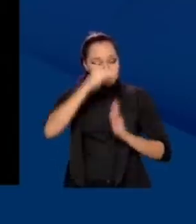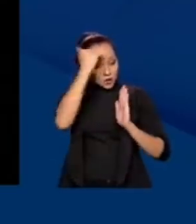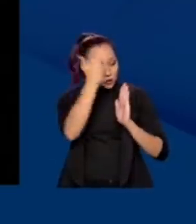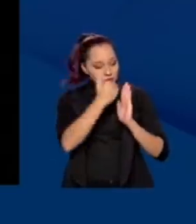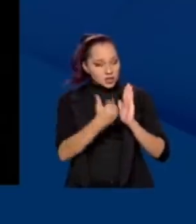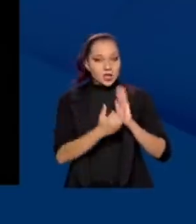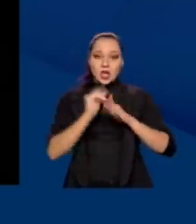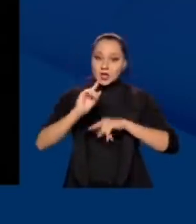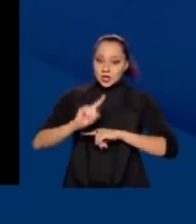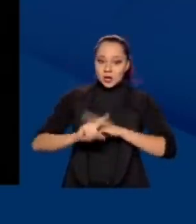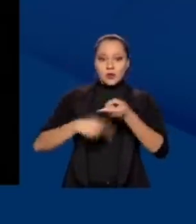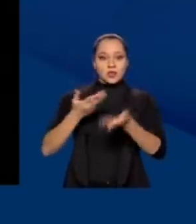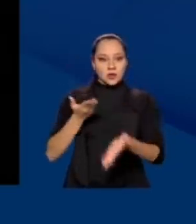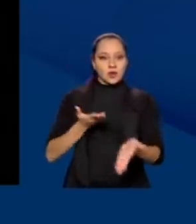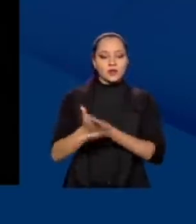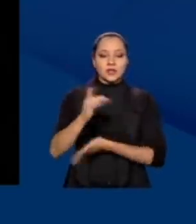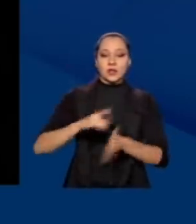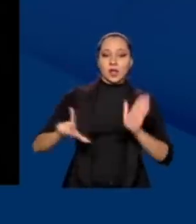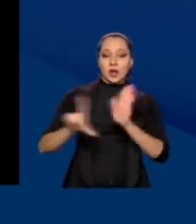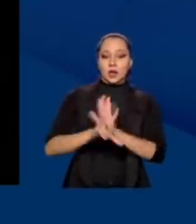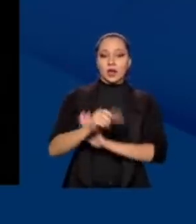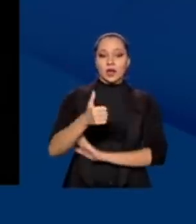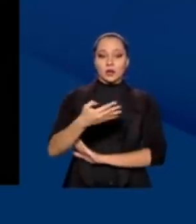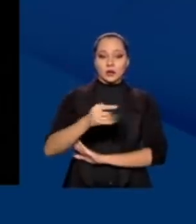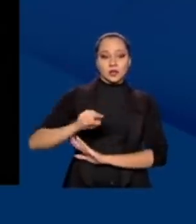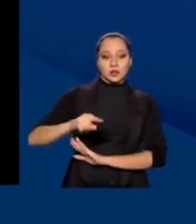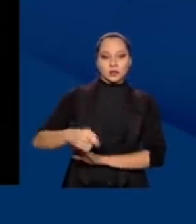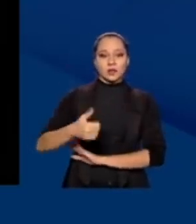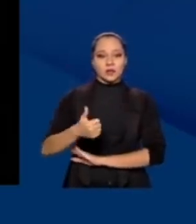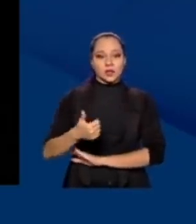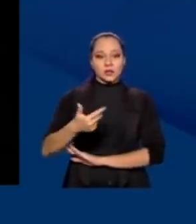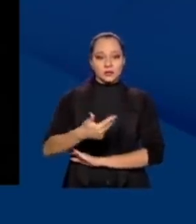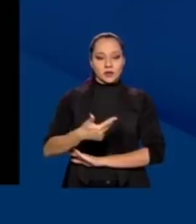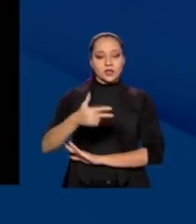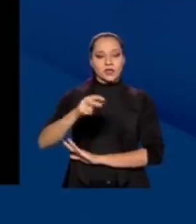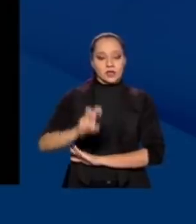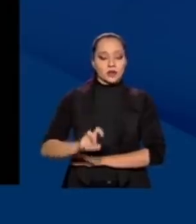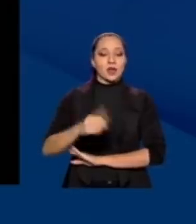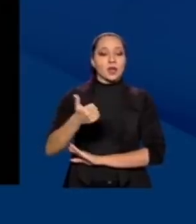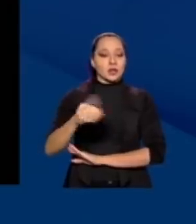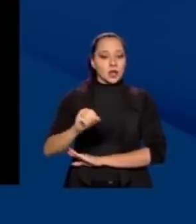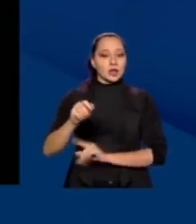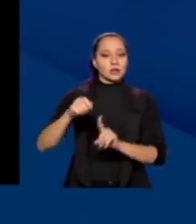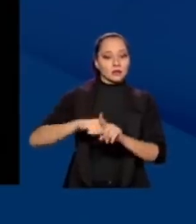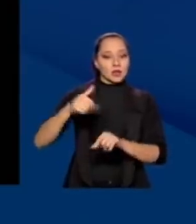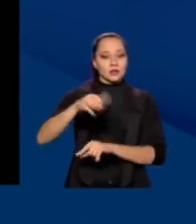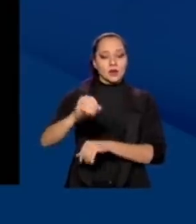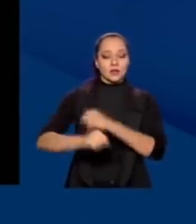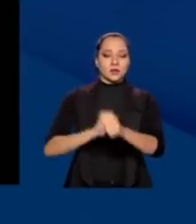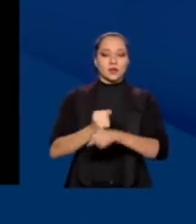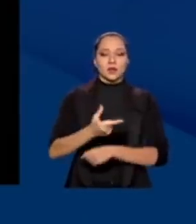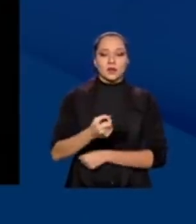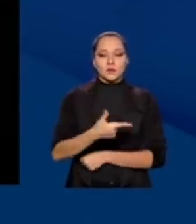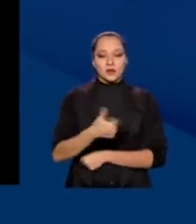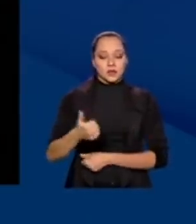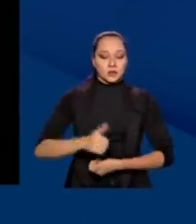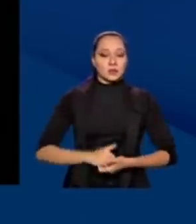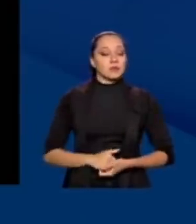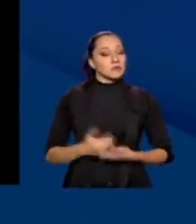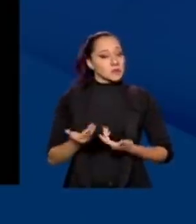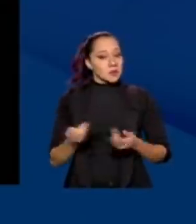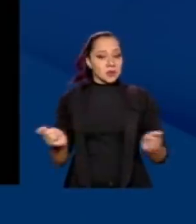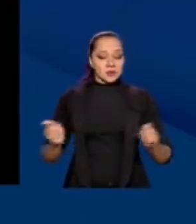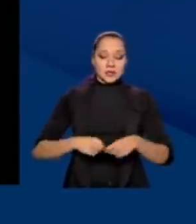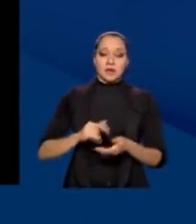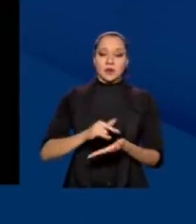atendidas após a aprovação da Lei 14.125 em 10 de março de 2021, de modo a